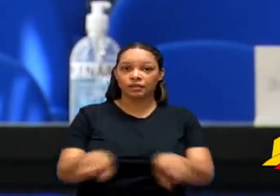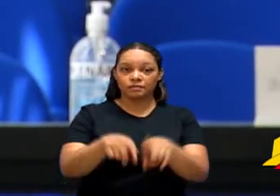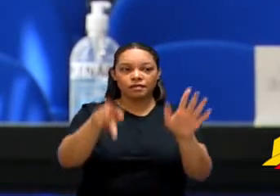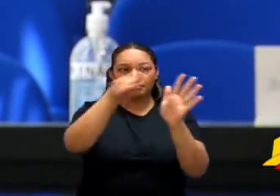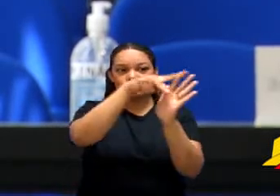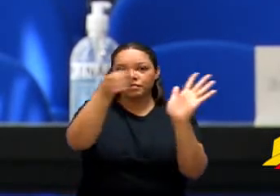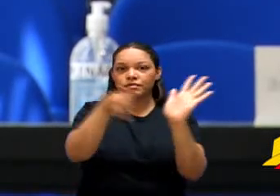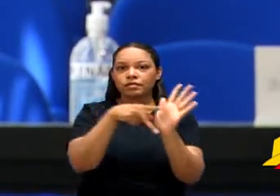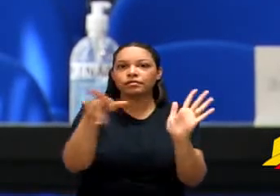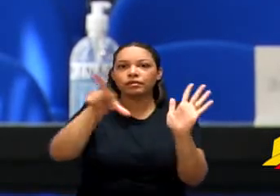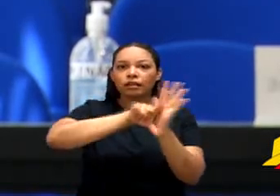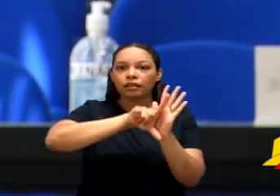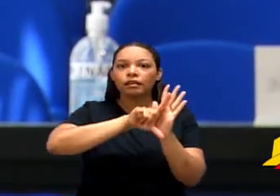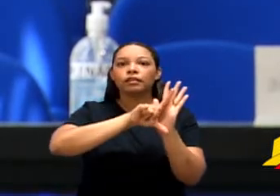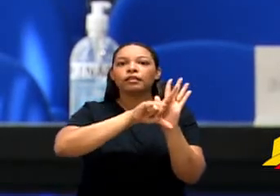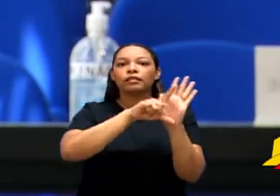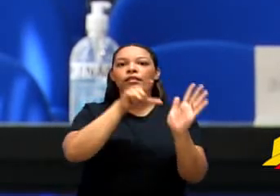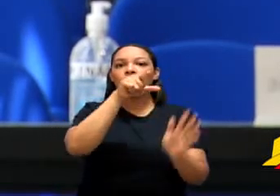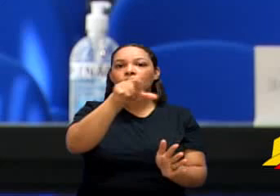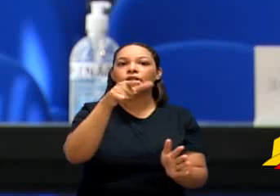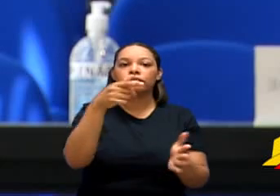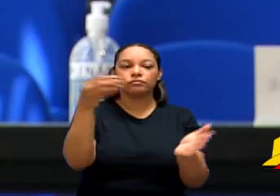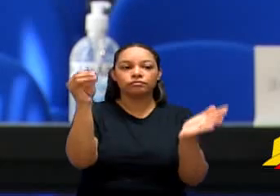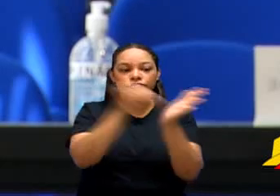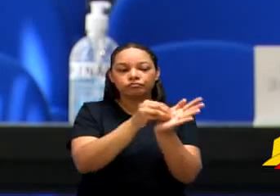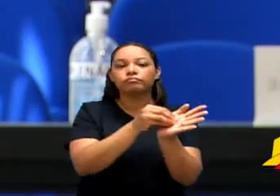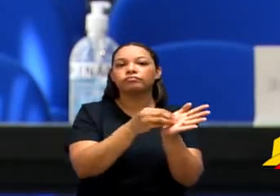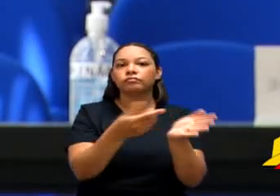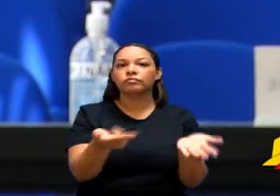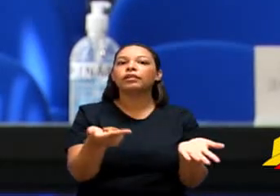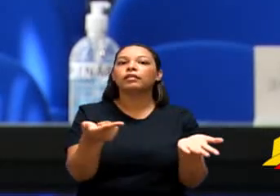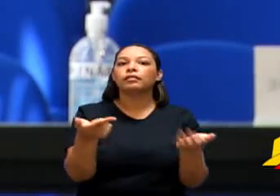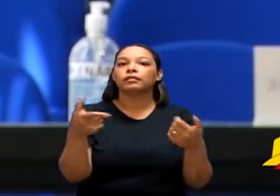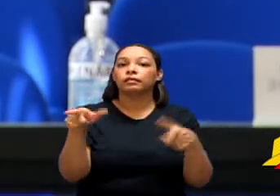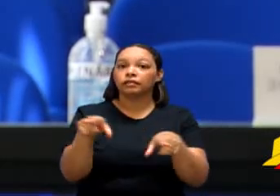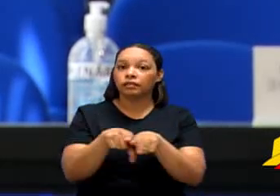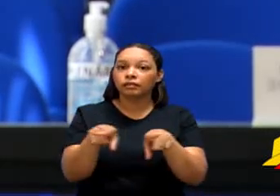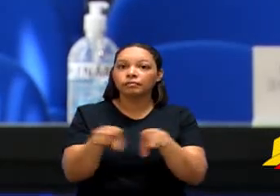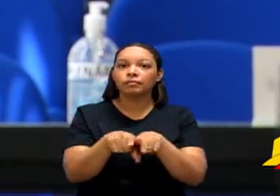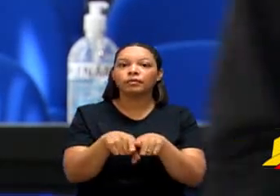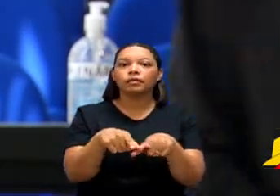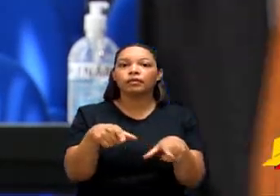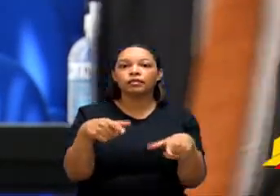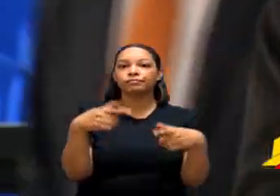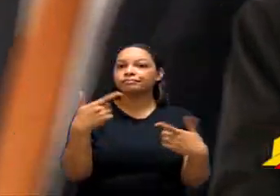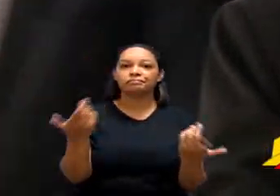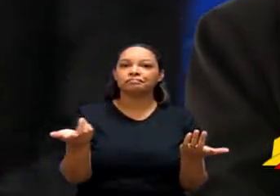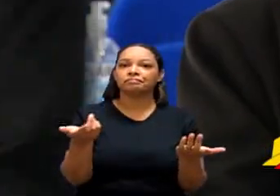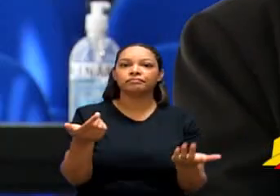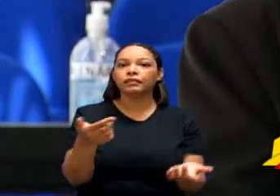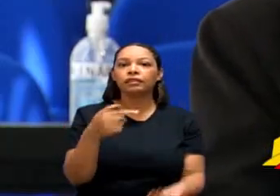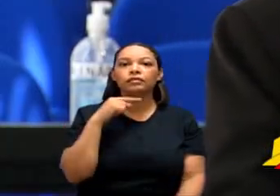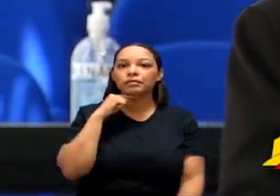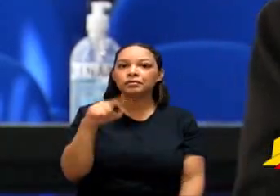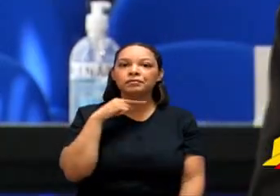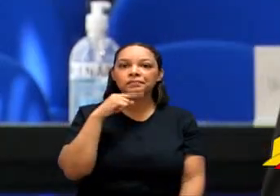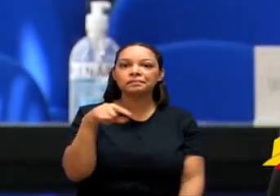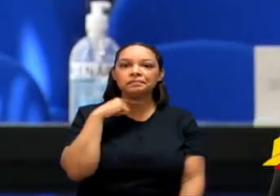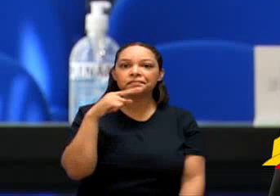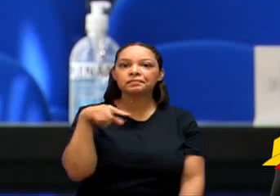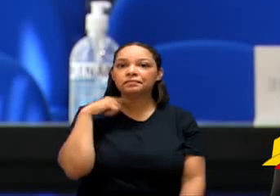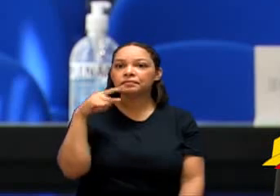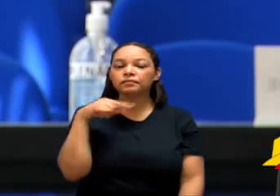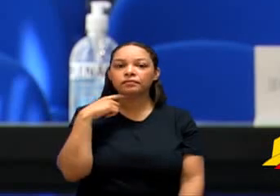senhor trouxe para essa casa tratando desse debate, mas parece que nada funciona, né? Assim, a gente vê muitas